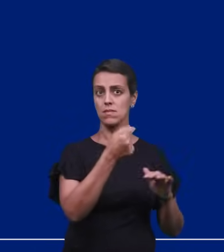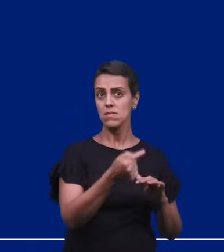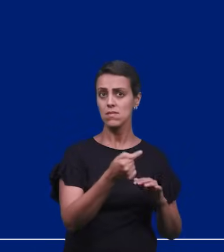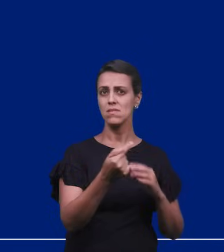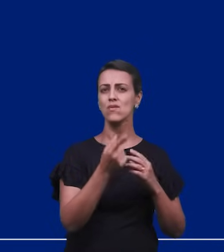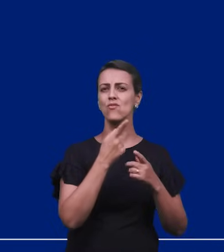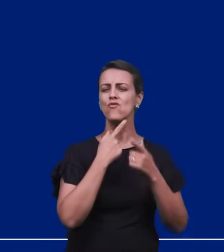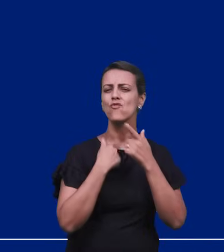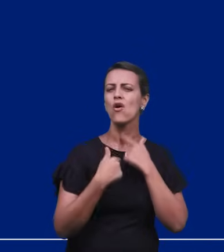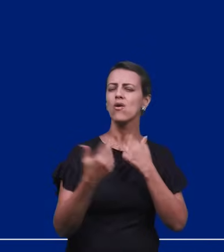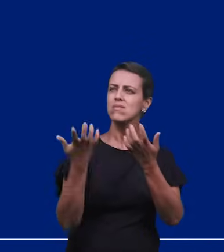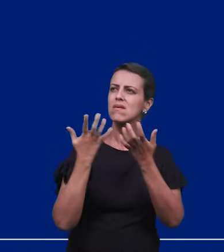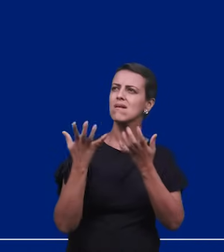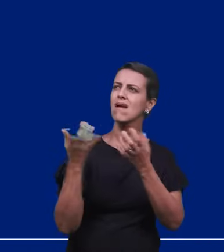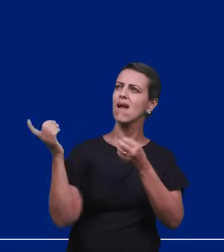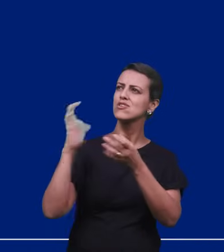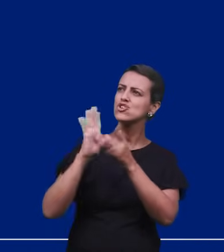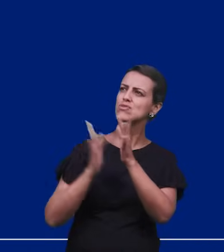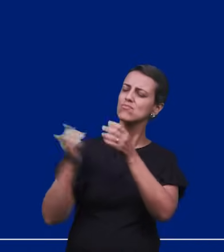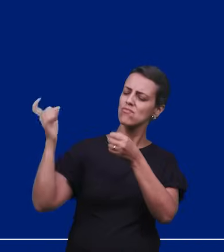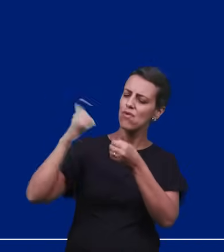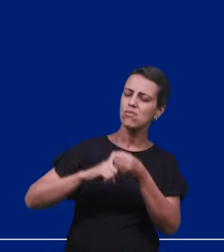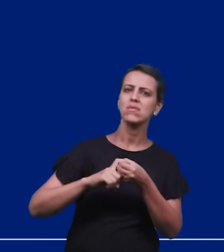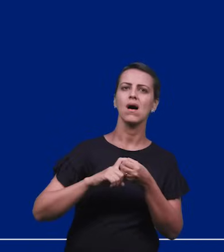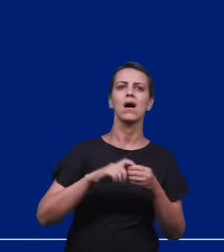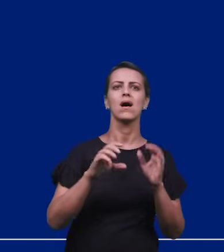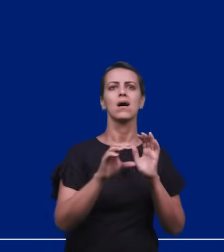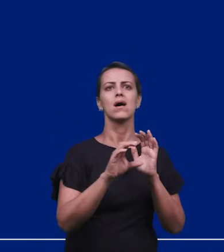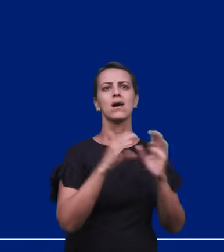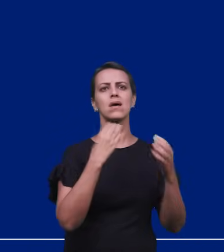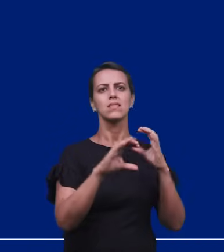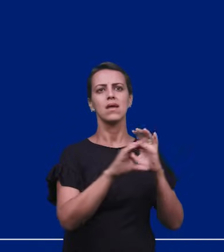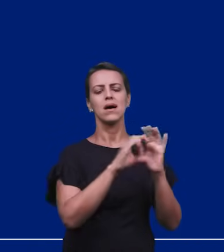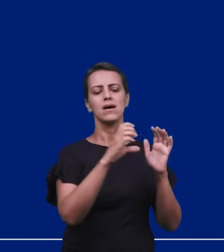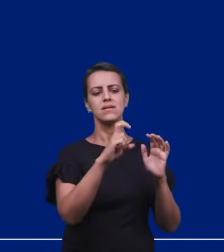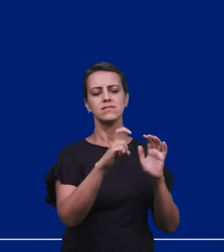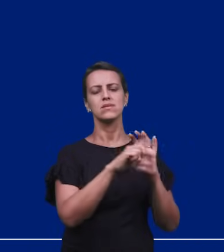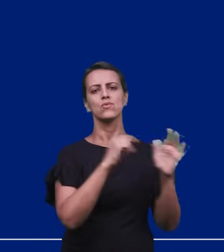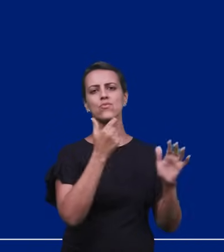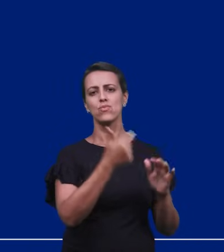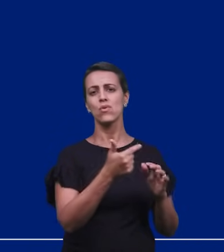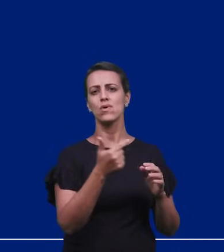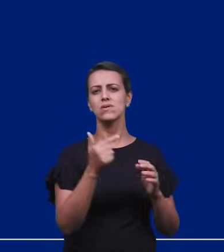2:17, o anseio da igreja pela volta do Senhor Jesus. Cantares 5:2,